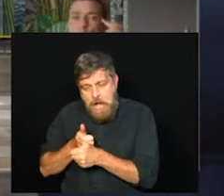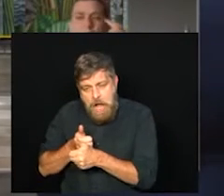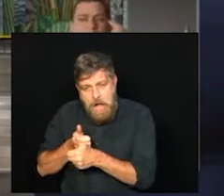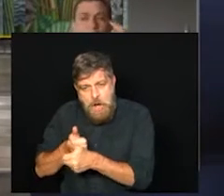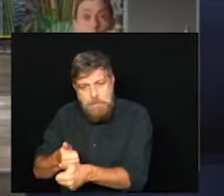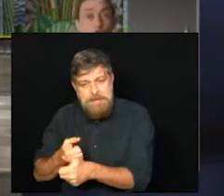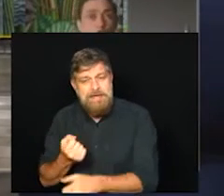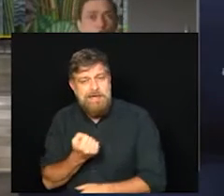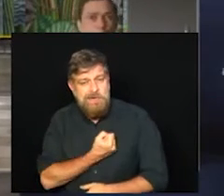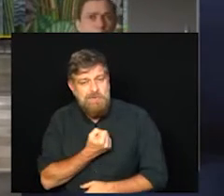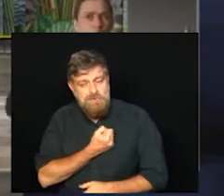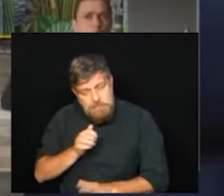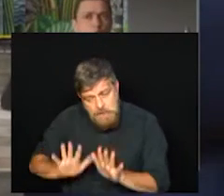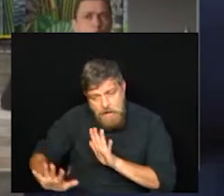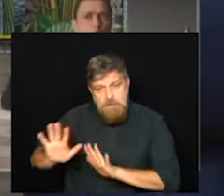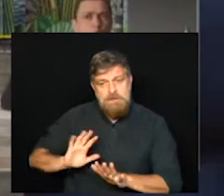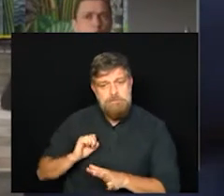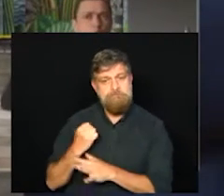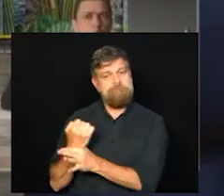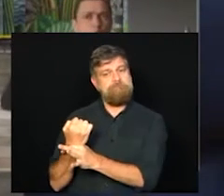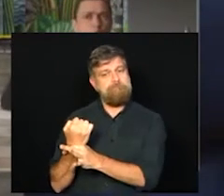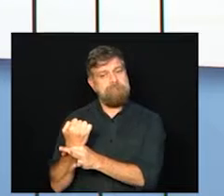os números, cautela e segurança.